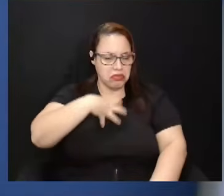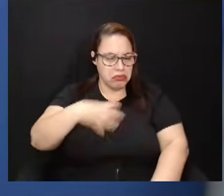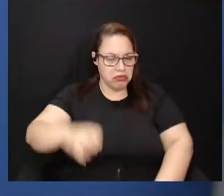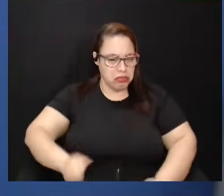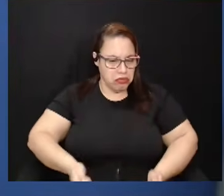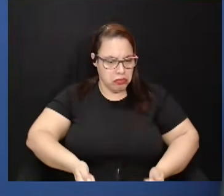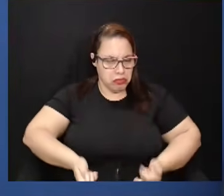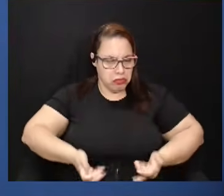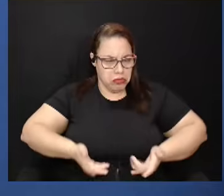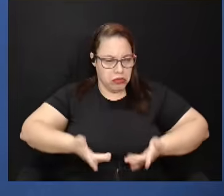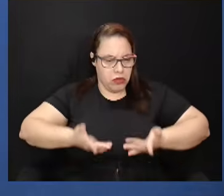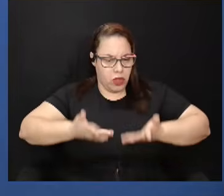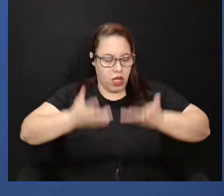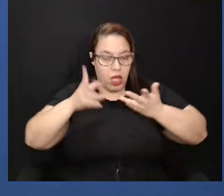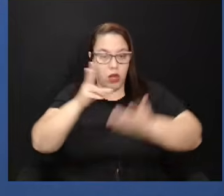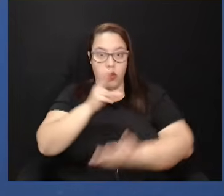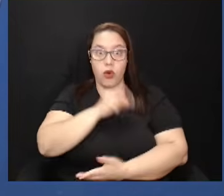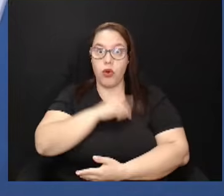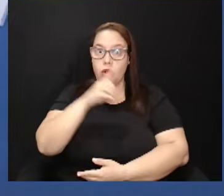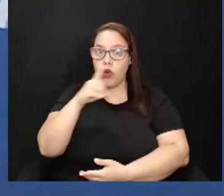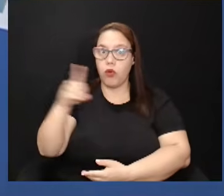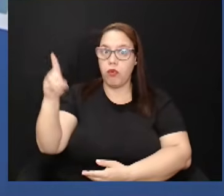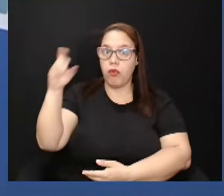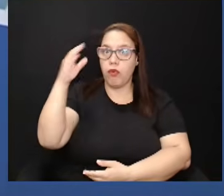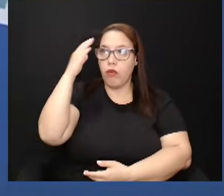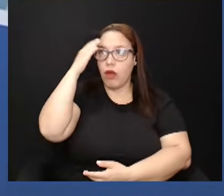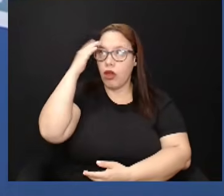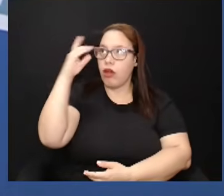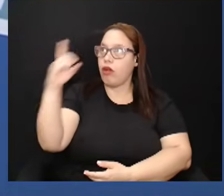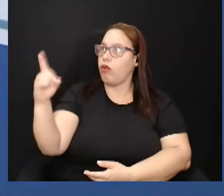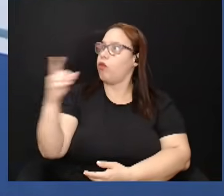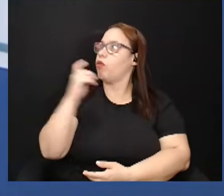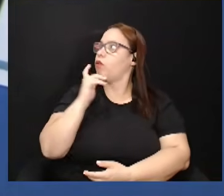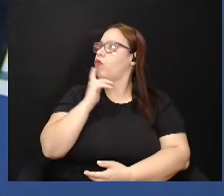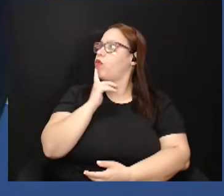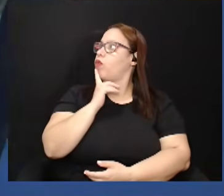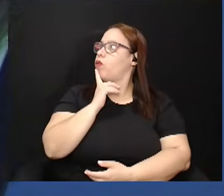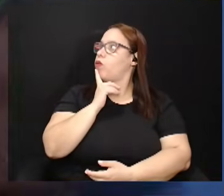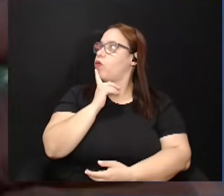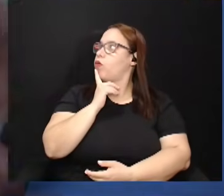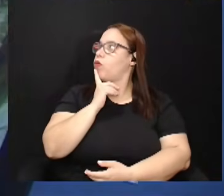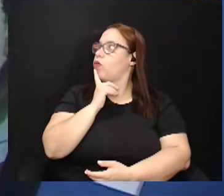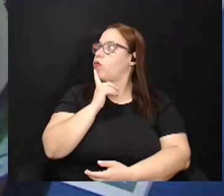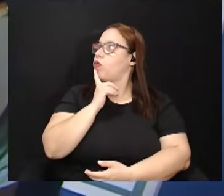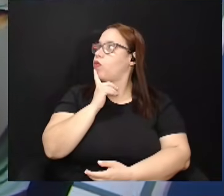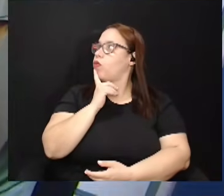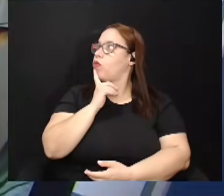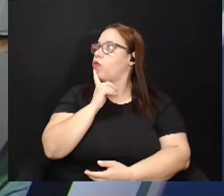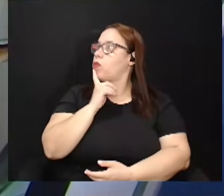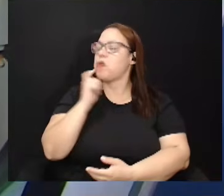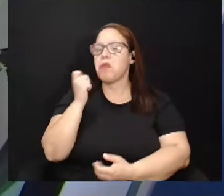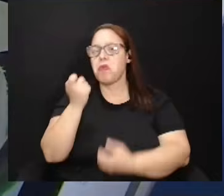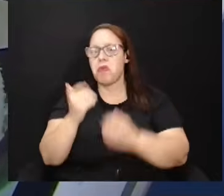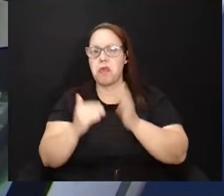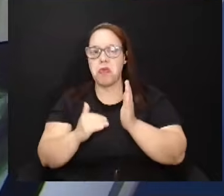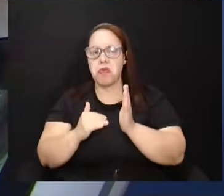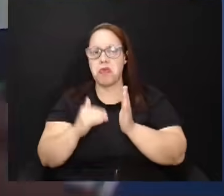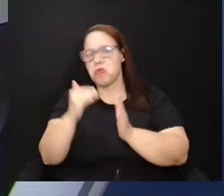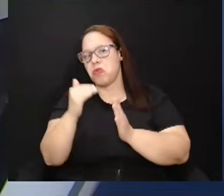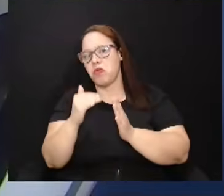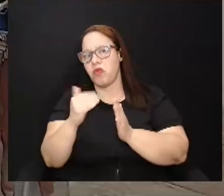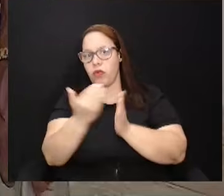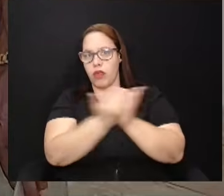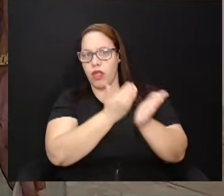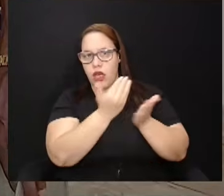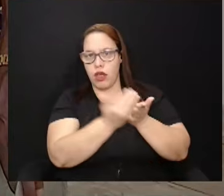Deus. A princípio eu tinha um pouco mais da metade da obra. Se Castro